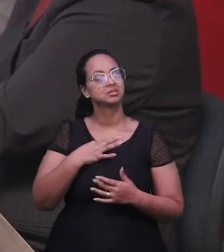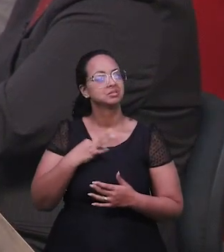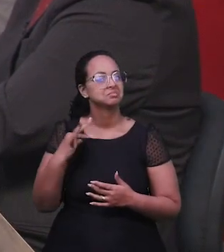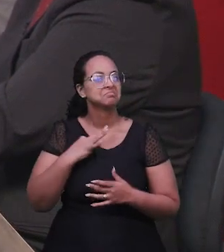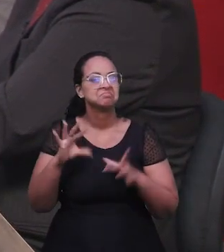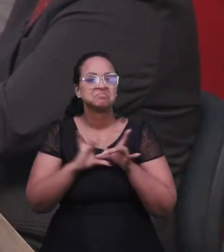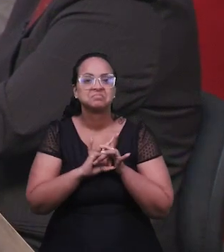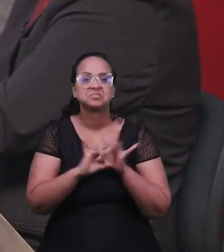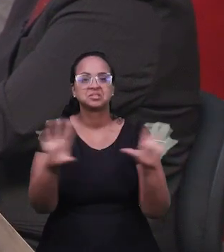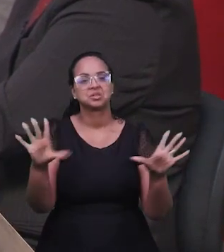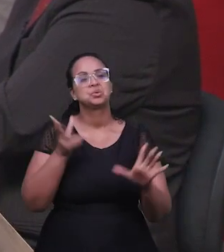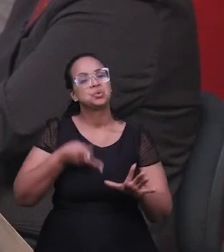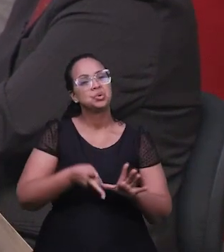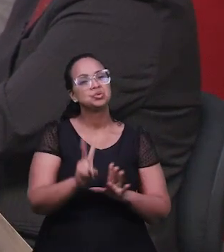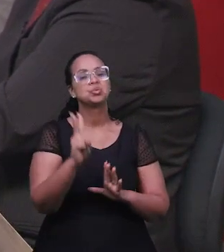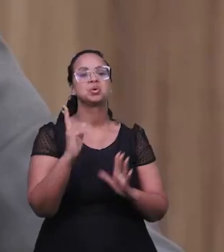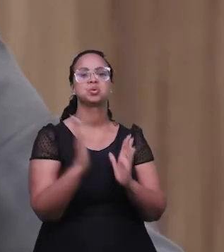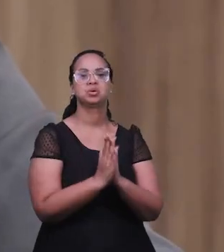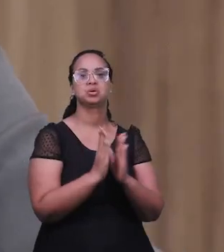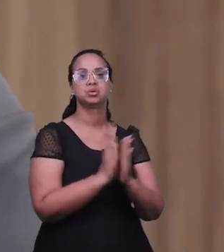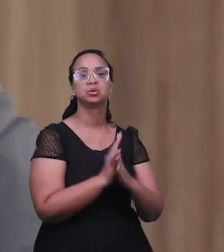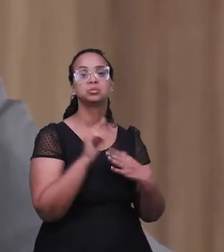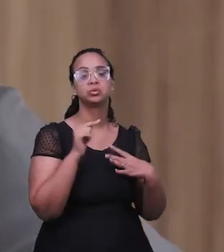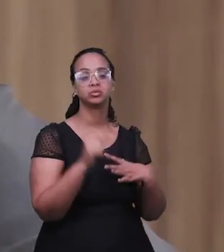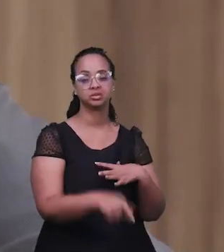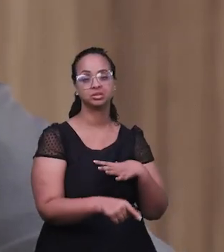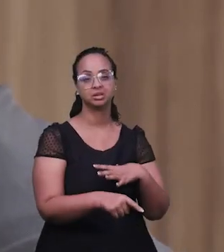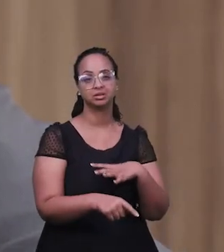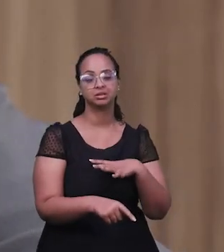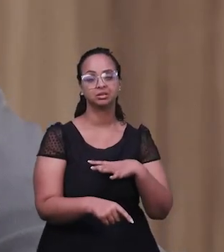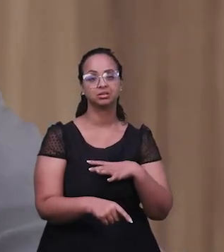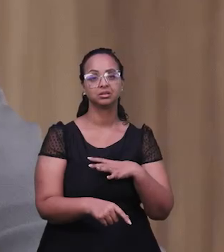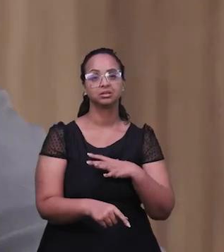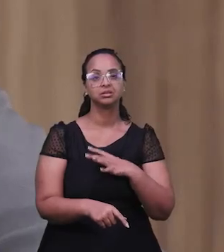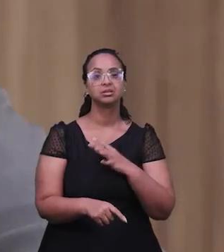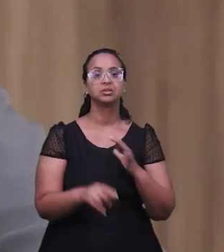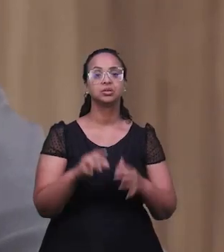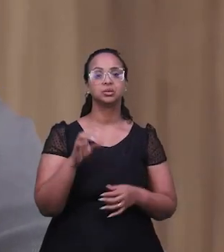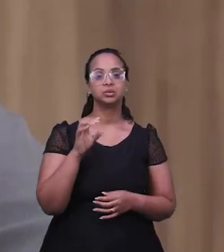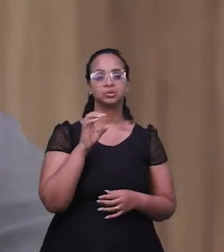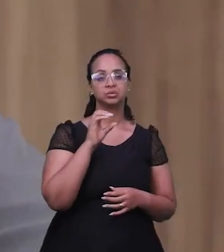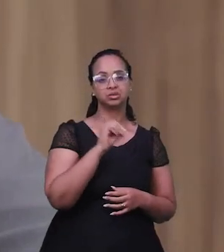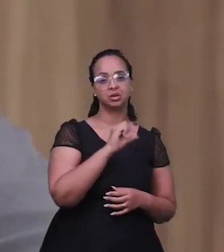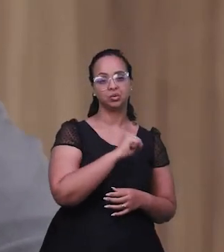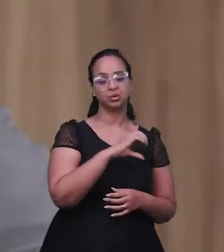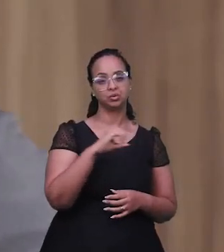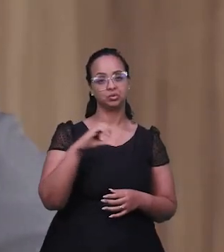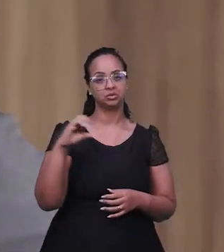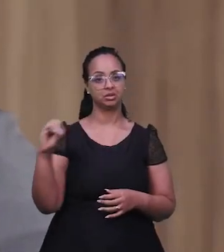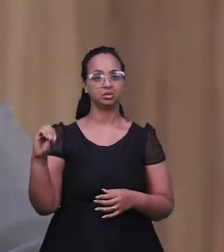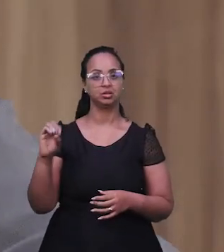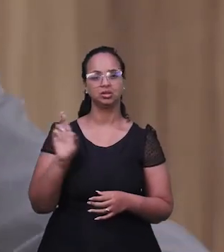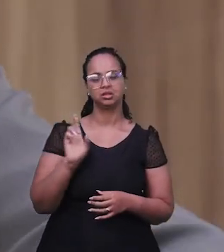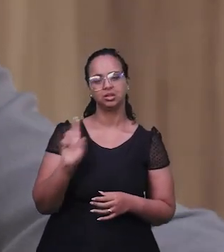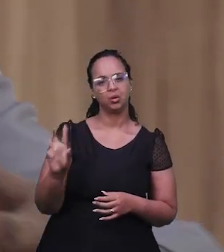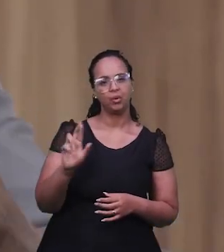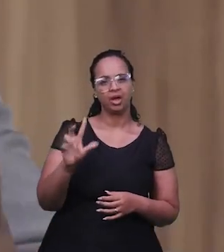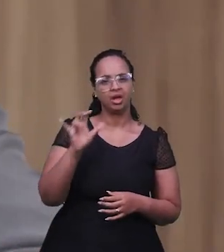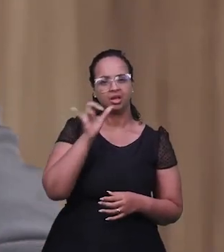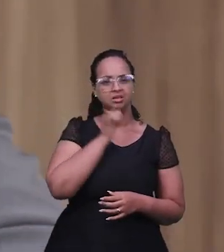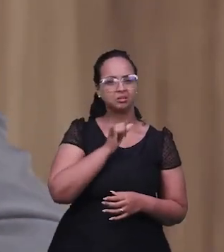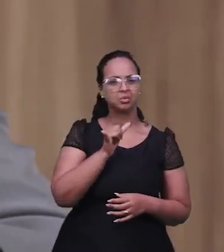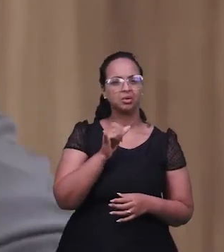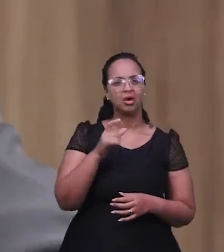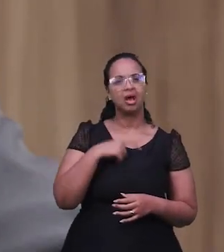disposição para continuar orando por você. E nós falamos, né? O 0800 não é...